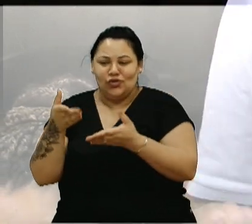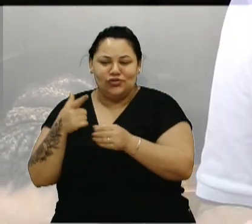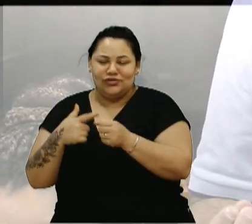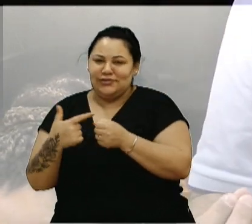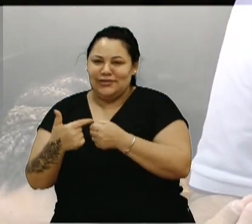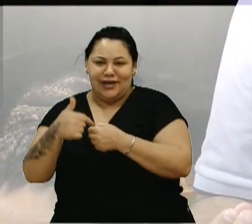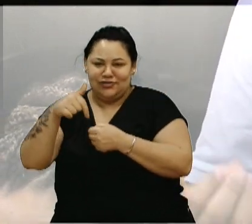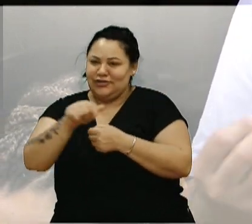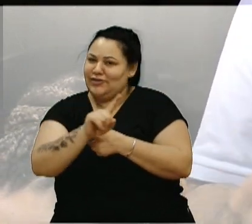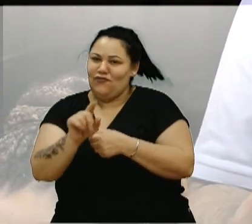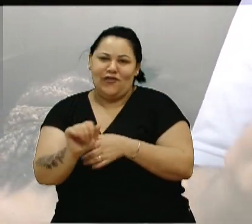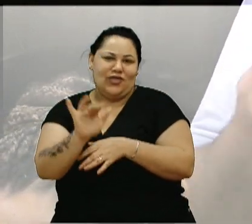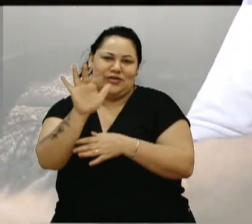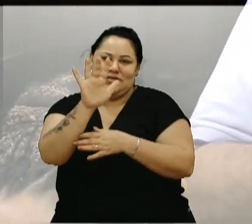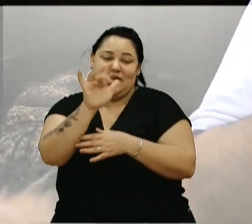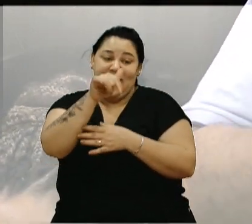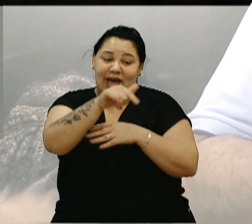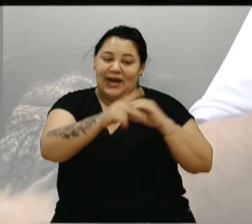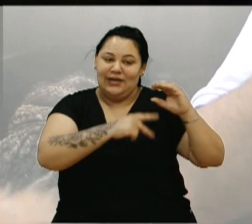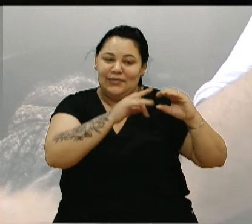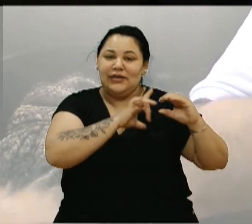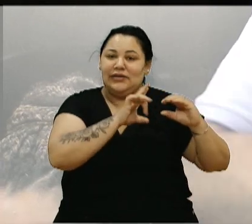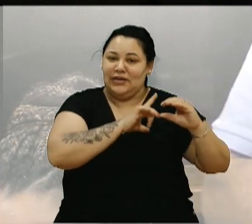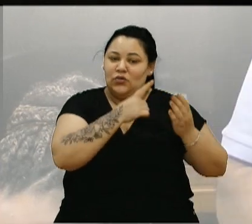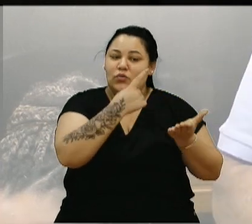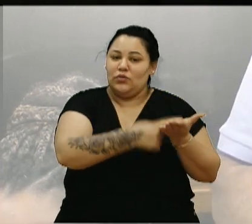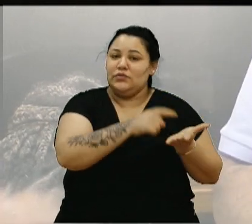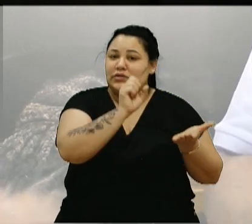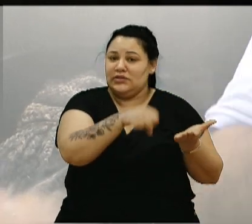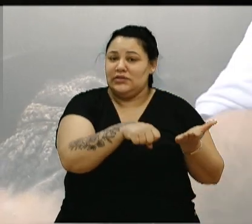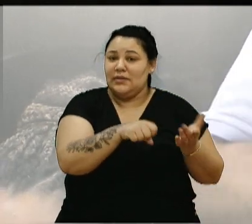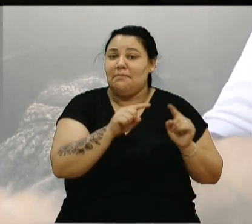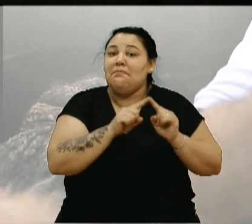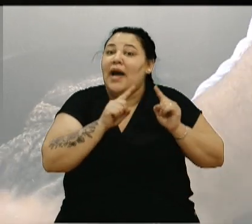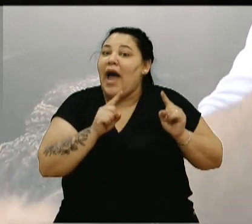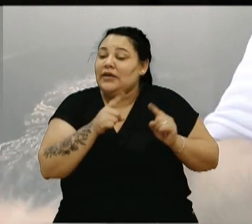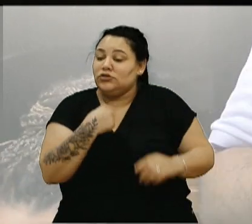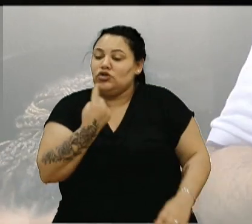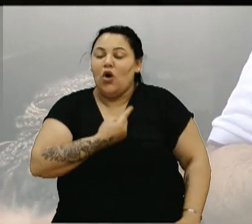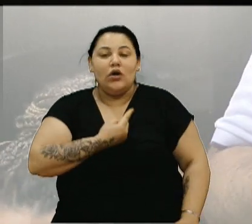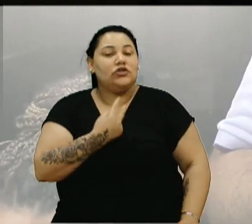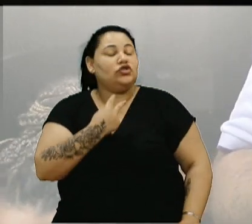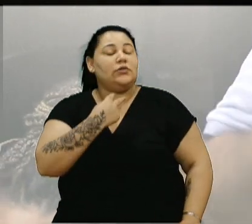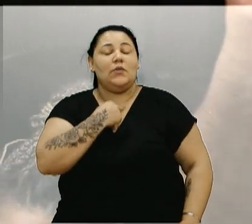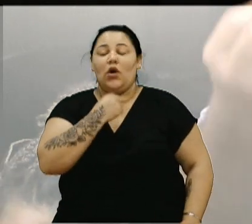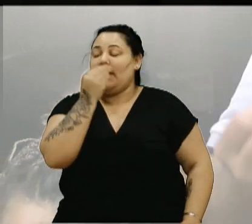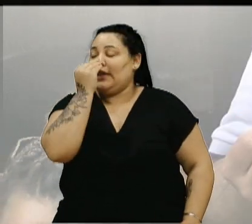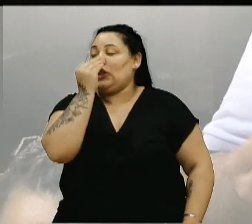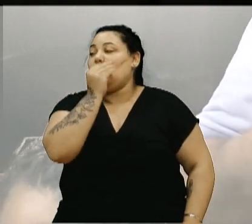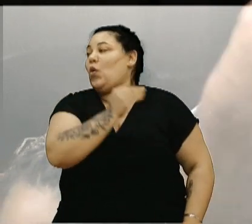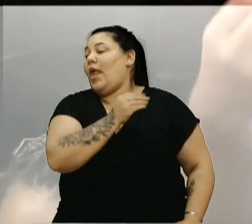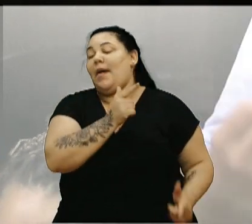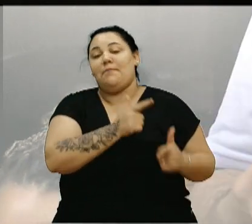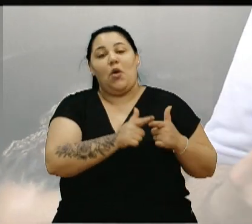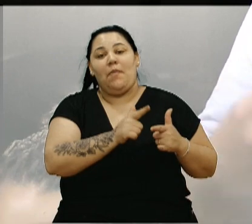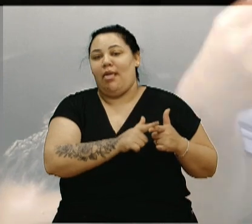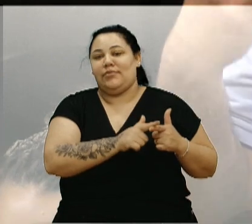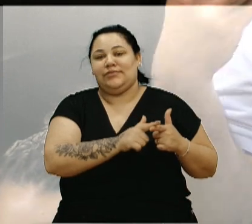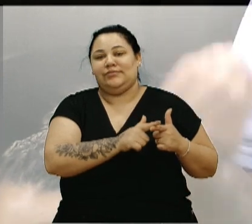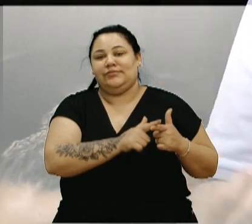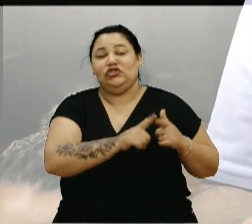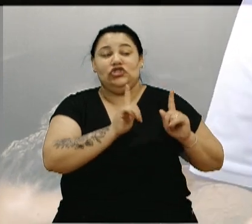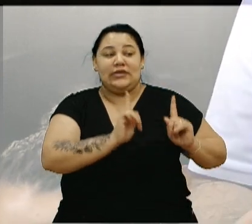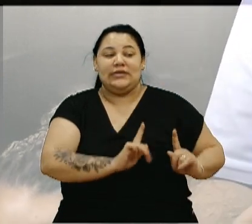tem compromisso. O que essa casa não pode fazer vistas grossas é com os problemas de gestão que a